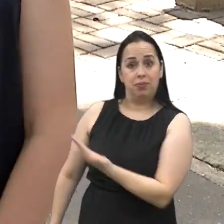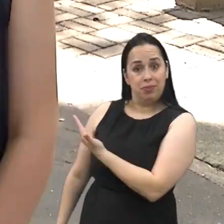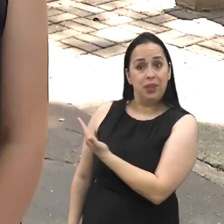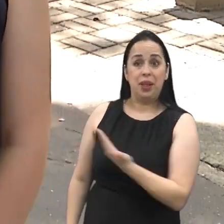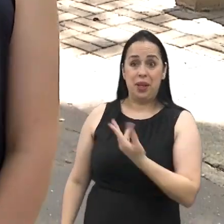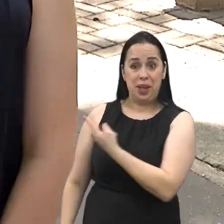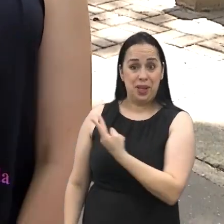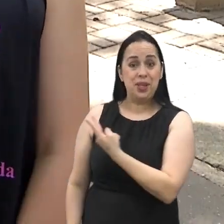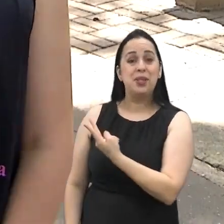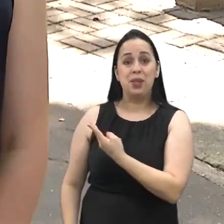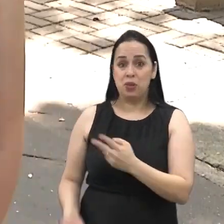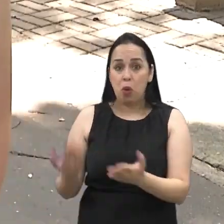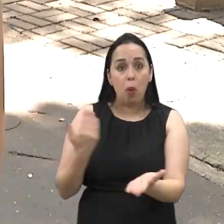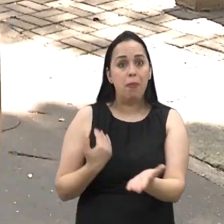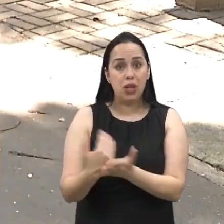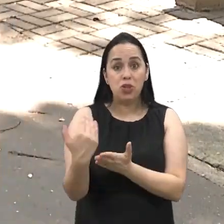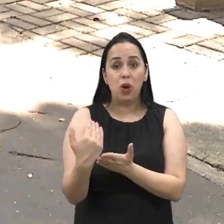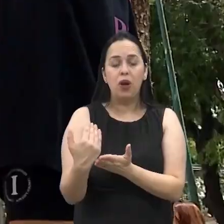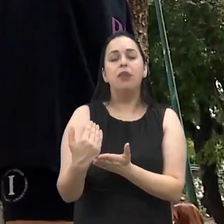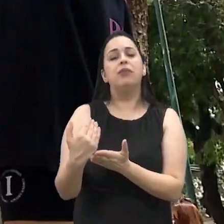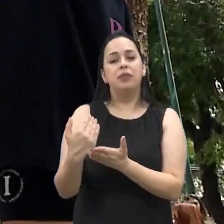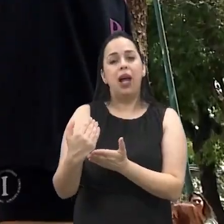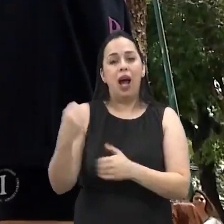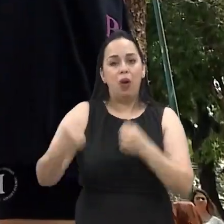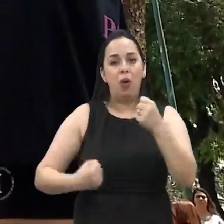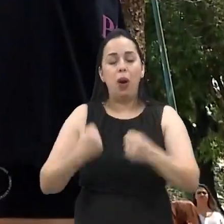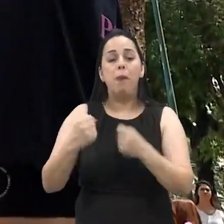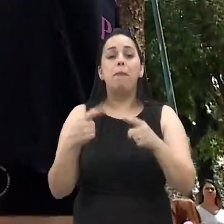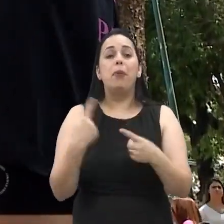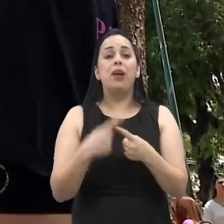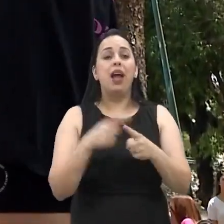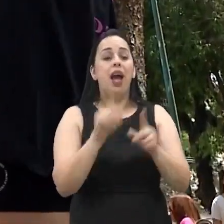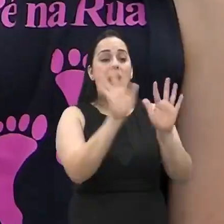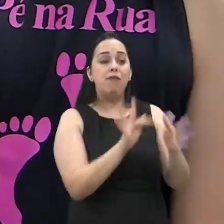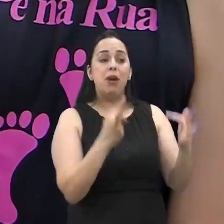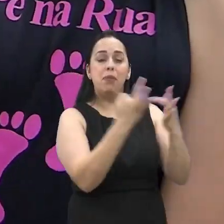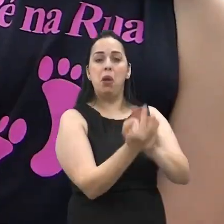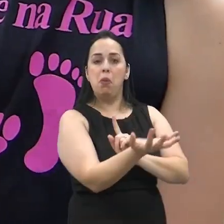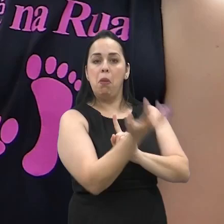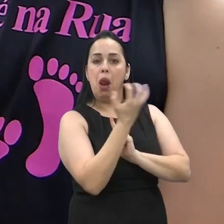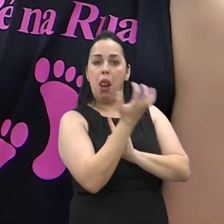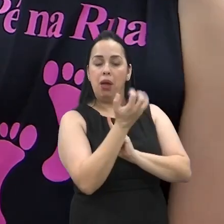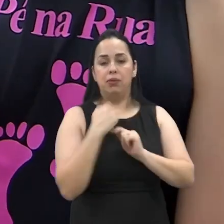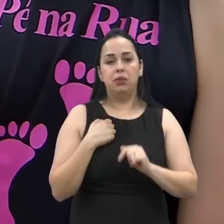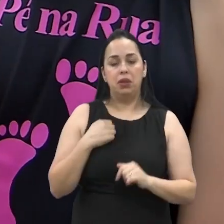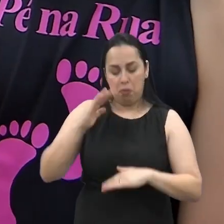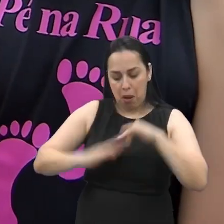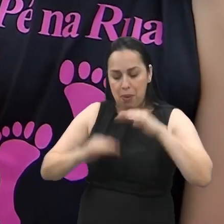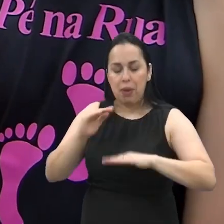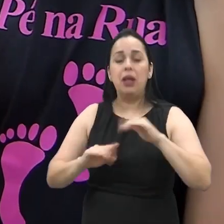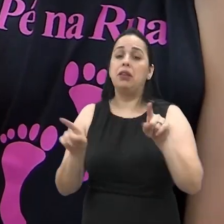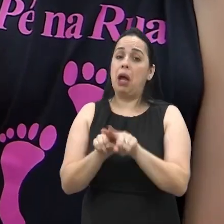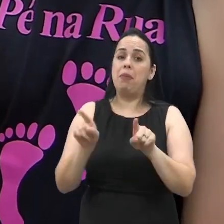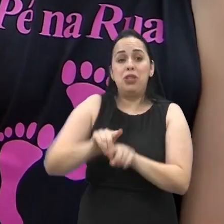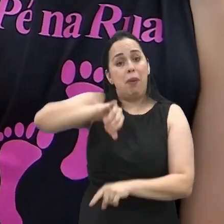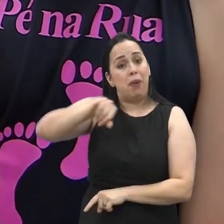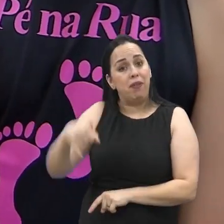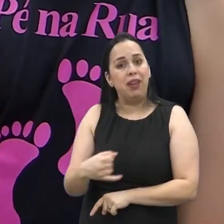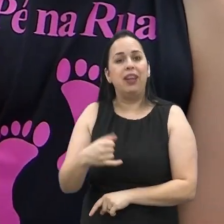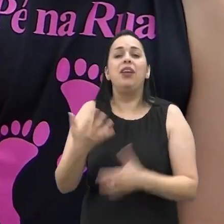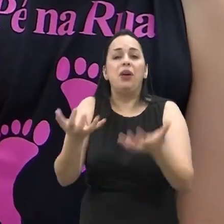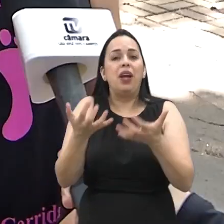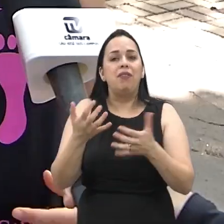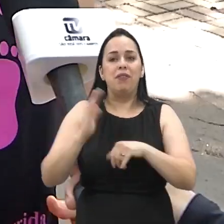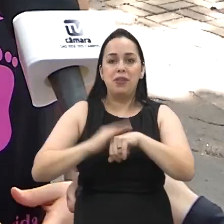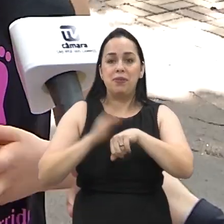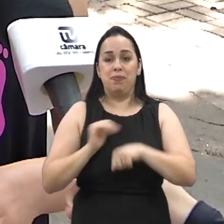Liz e Lara começaram a correr inspiradas e incentivadas pela família. Um jeito de me exercitar e de me divertir. Daí eu quis